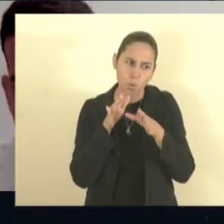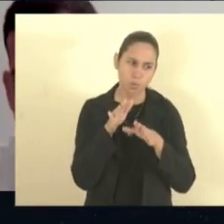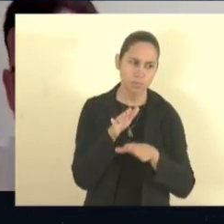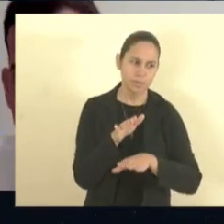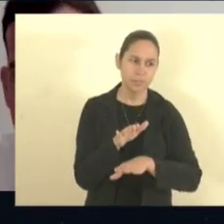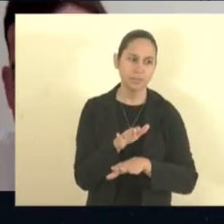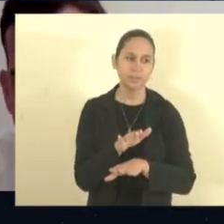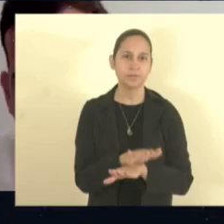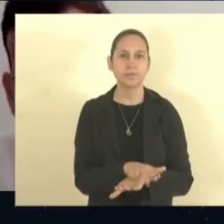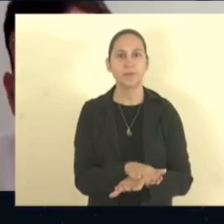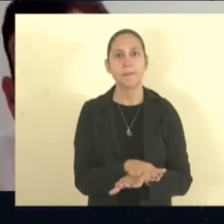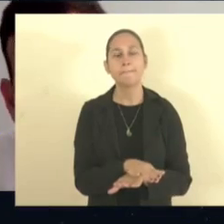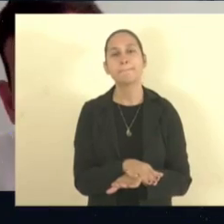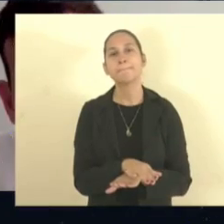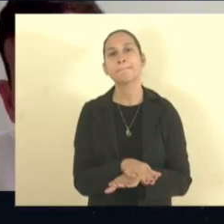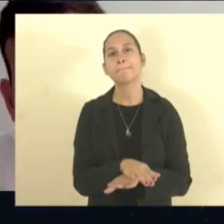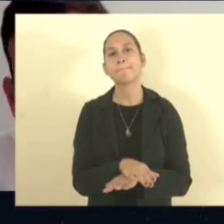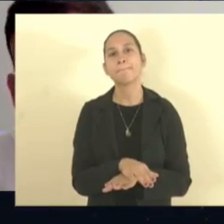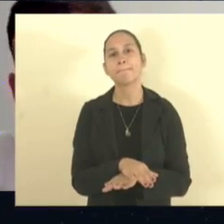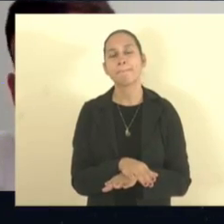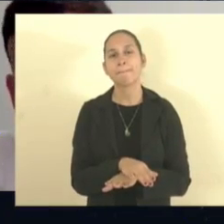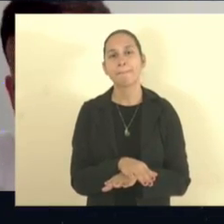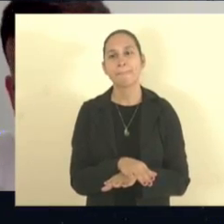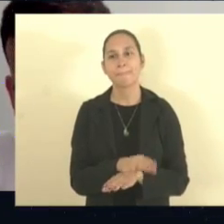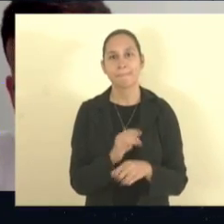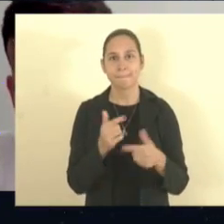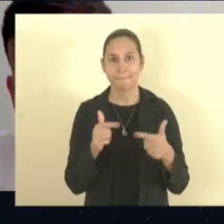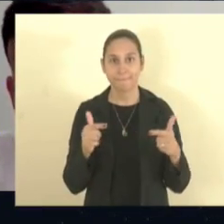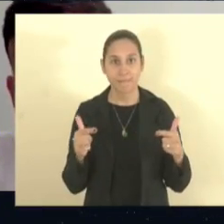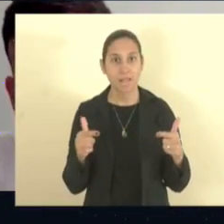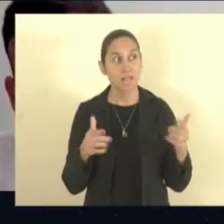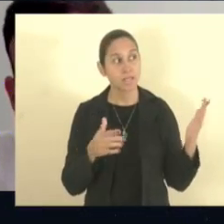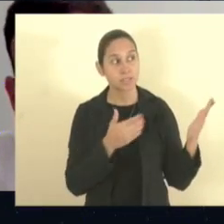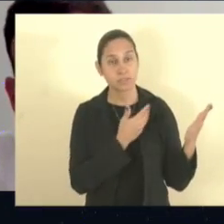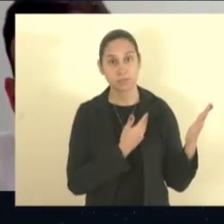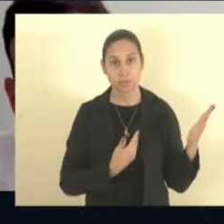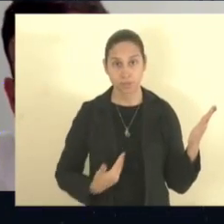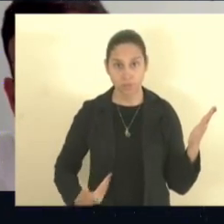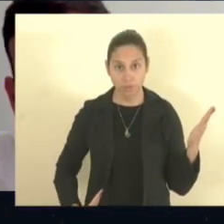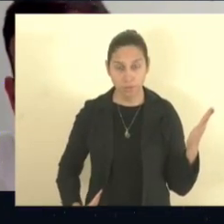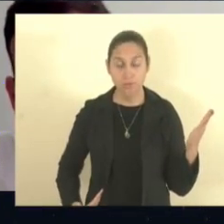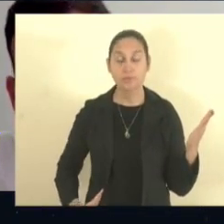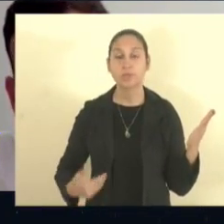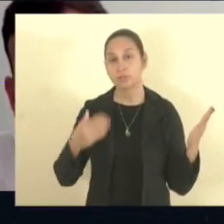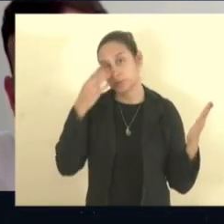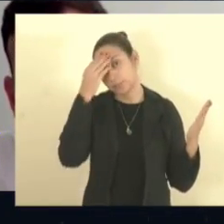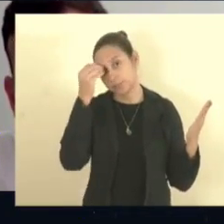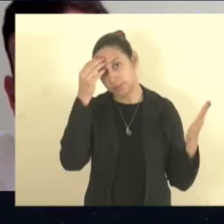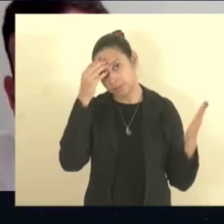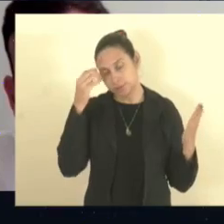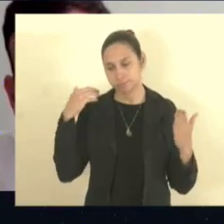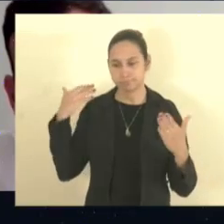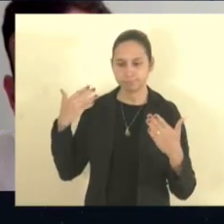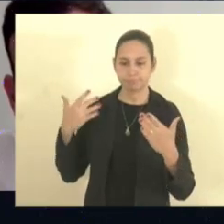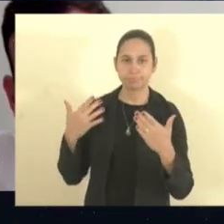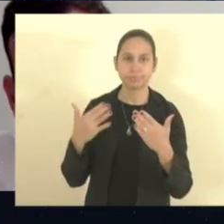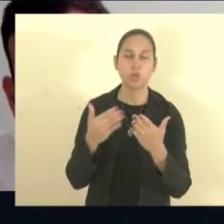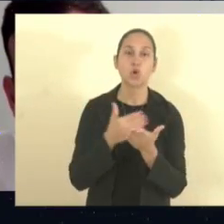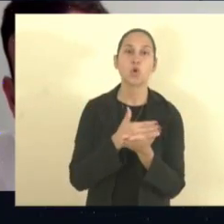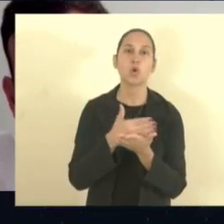que esse legado que o Casagrande está no enxugamento, isso começou com o Paulo Afundi,